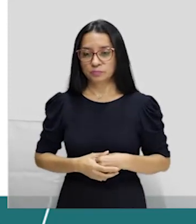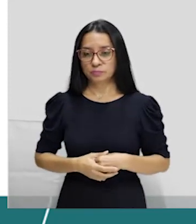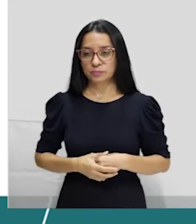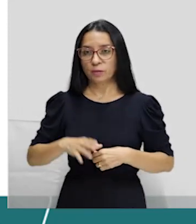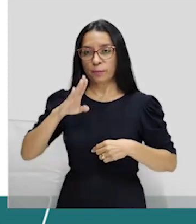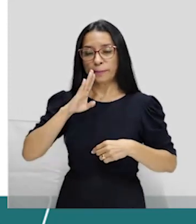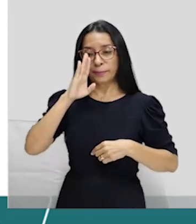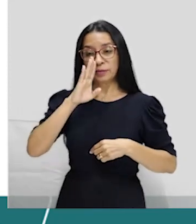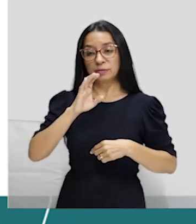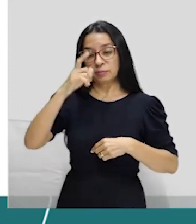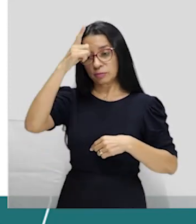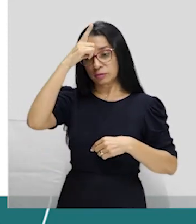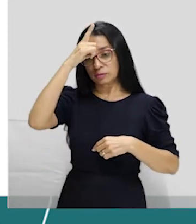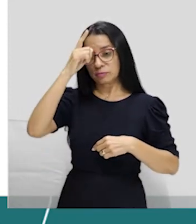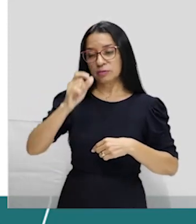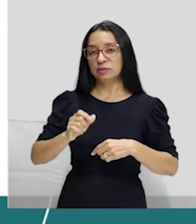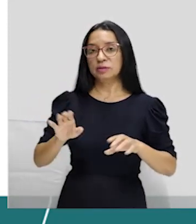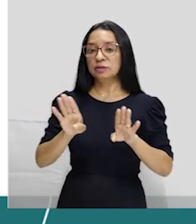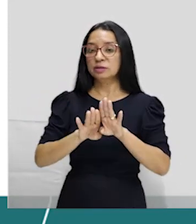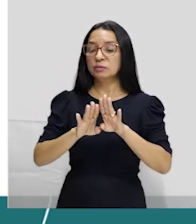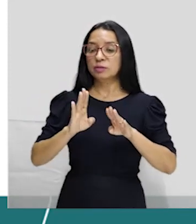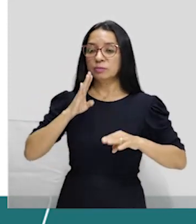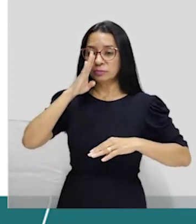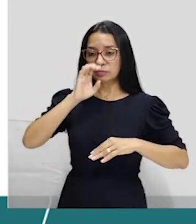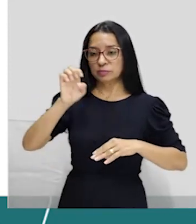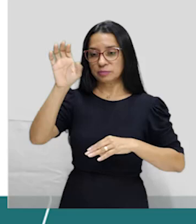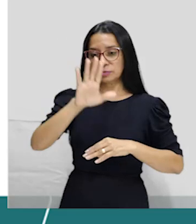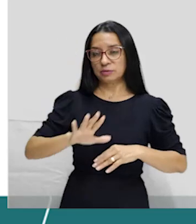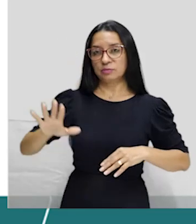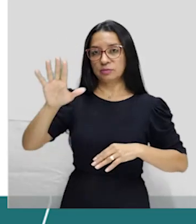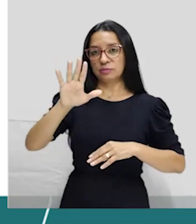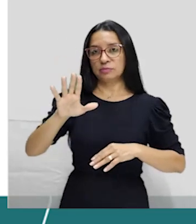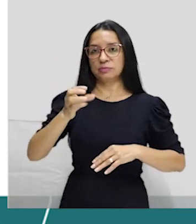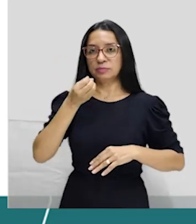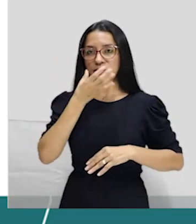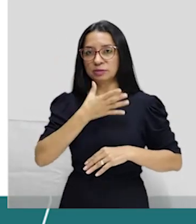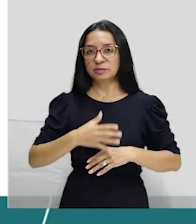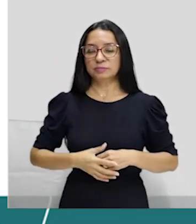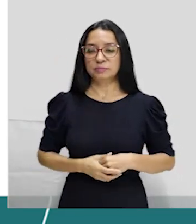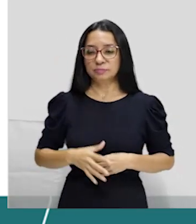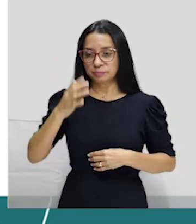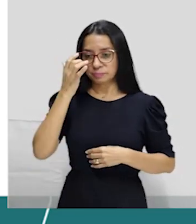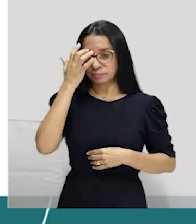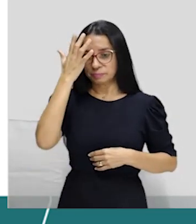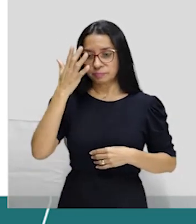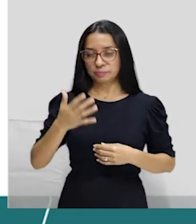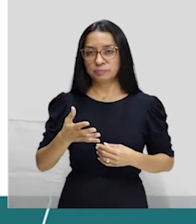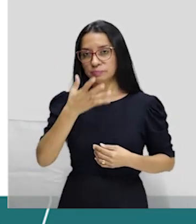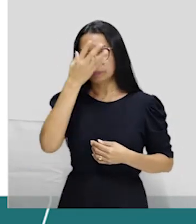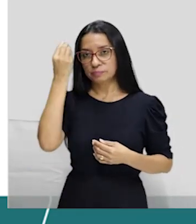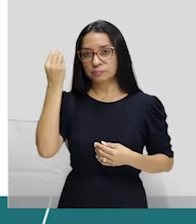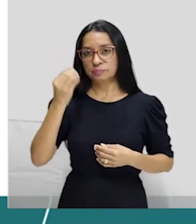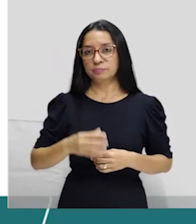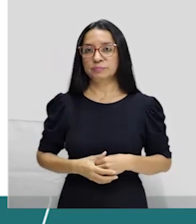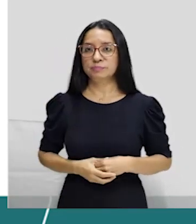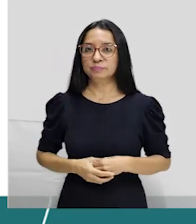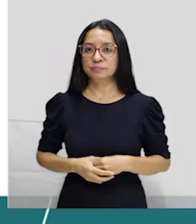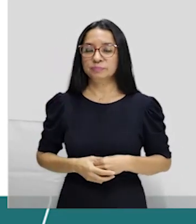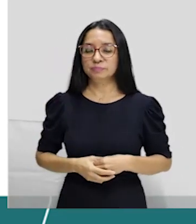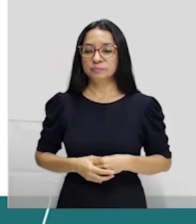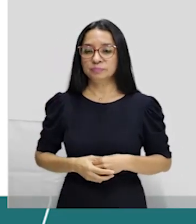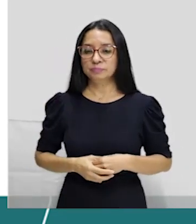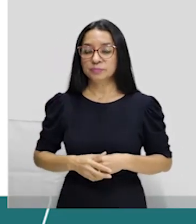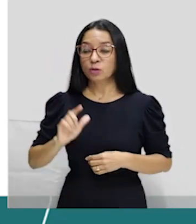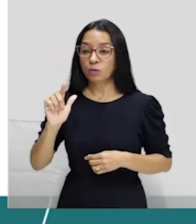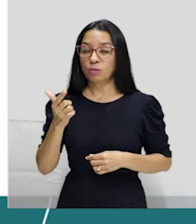o principal da Alemanha e o principal da Europa. Bacana? Fácil, né? Não esquece. Tem mais uma